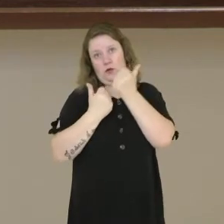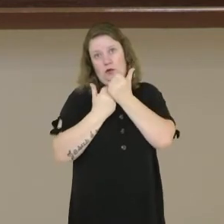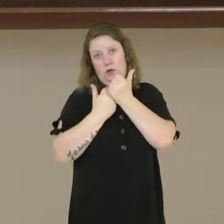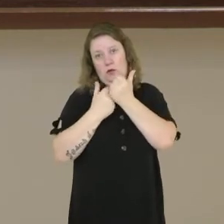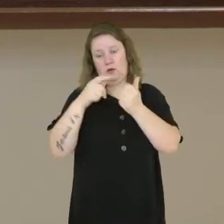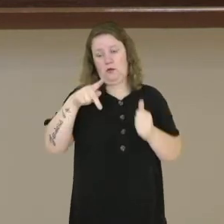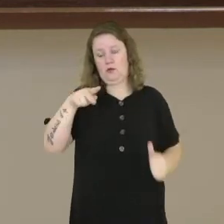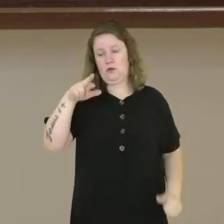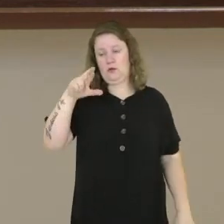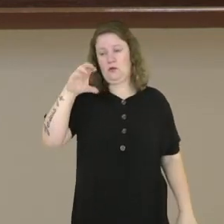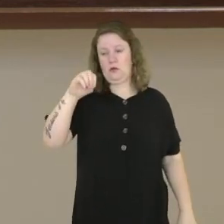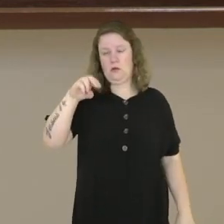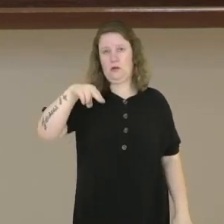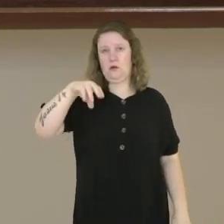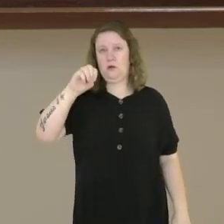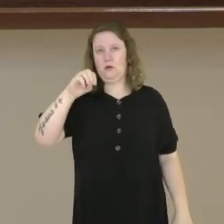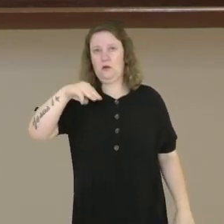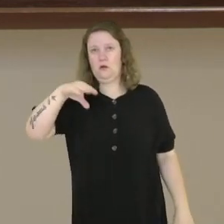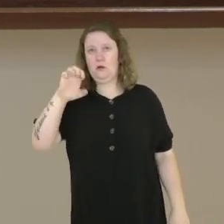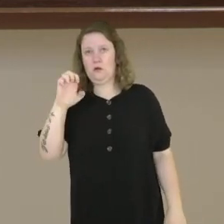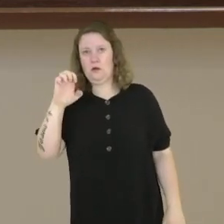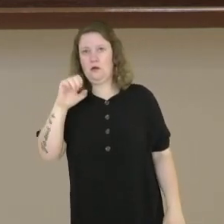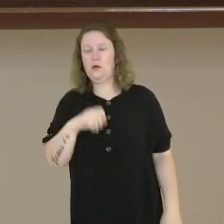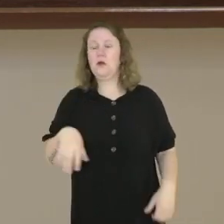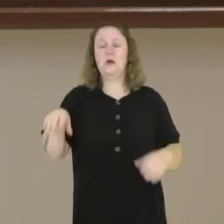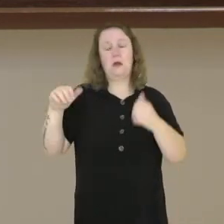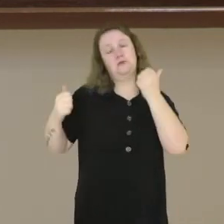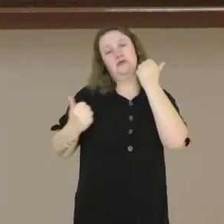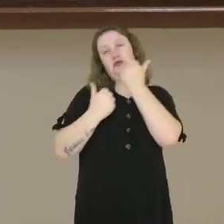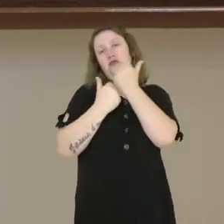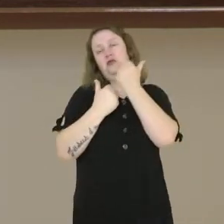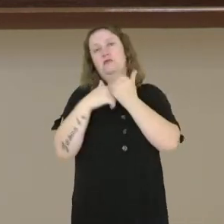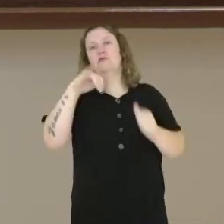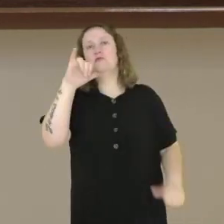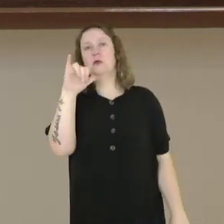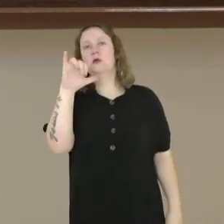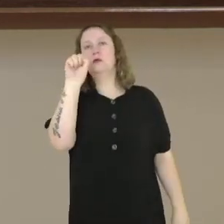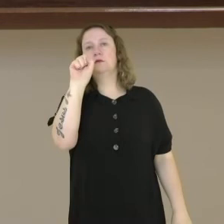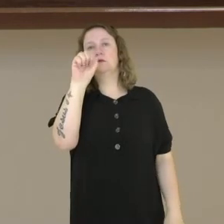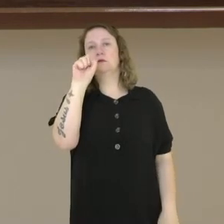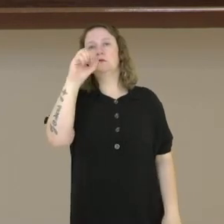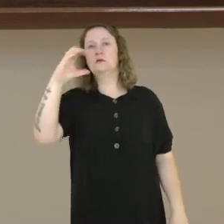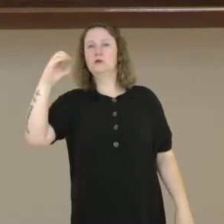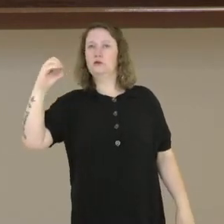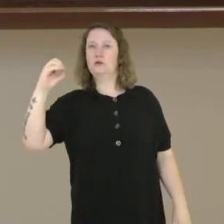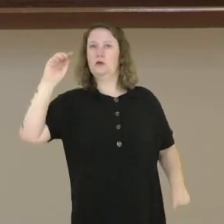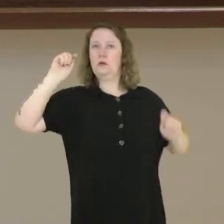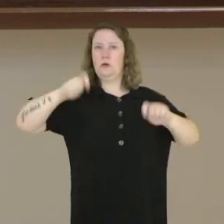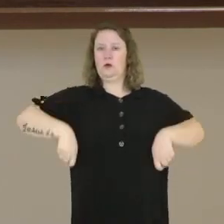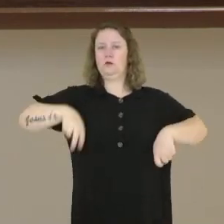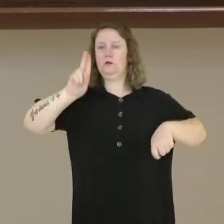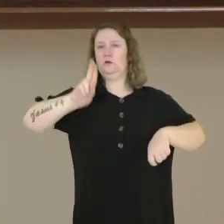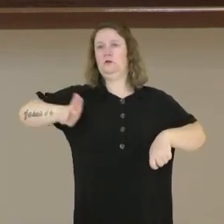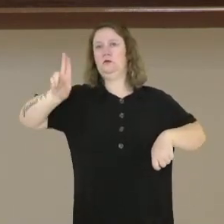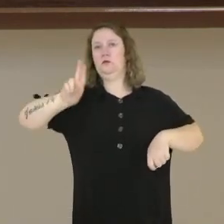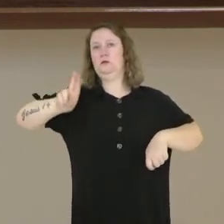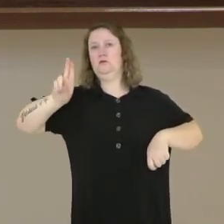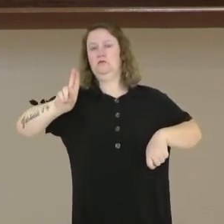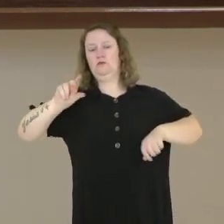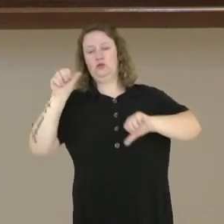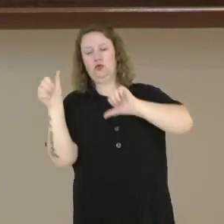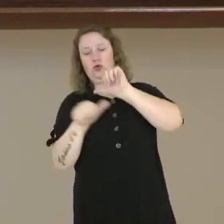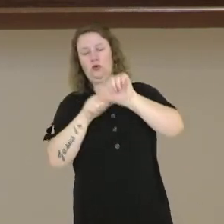isso. Você viu que facinho? Eu tirei tudo aquilo que era grandão e substituí por isso. Então, eu poderia usar um substantivo, poderia usar